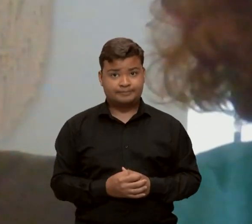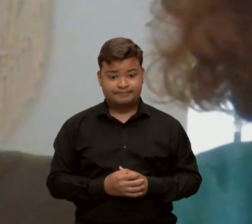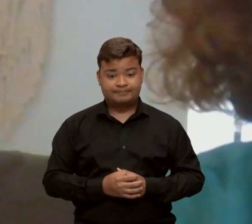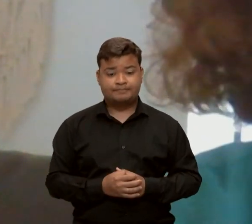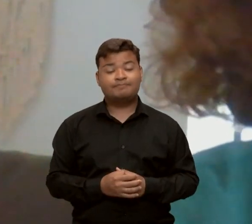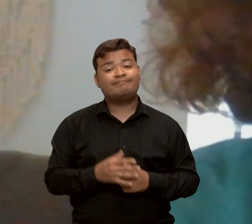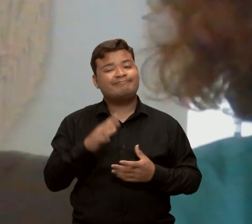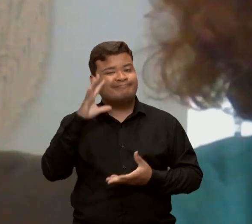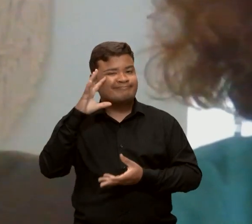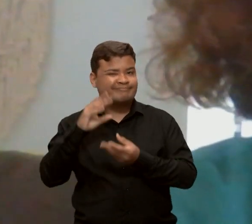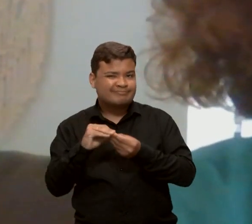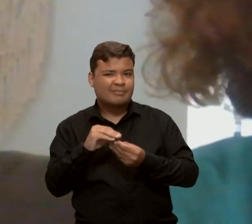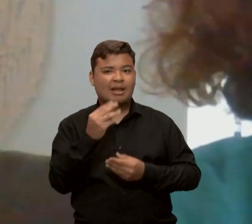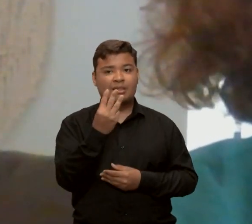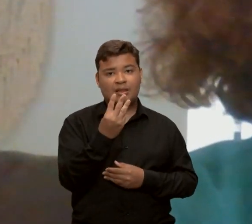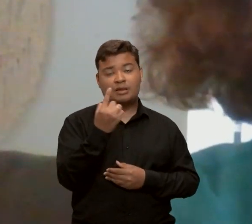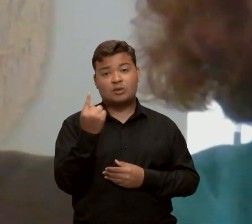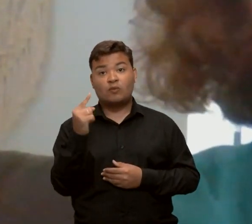prevalência de